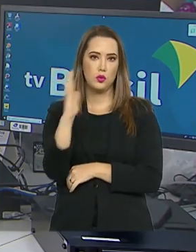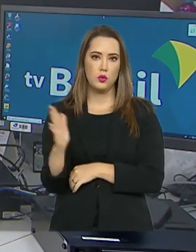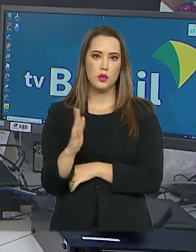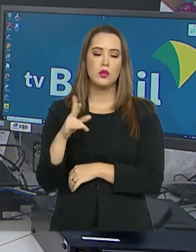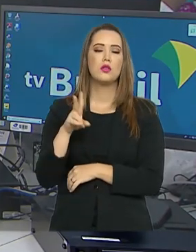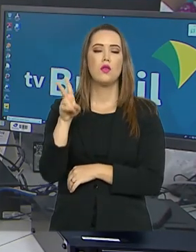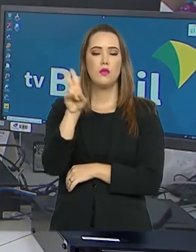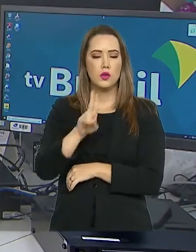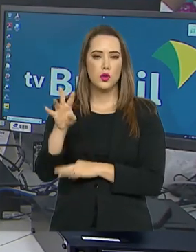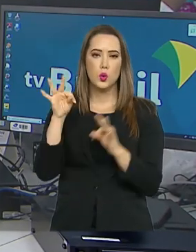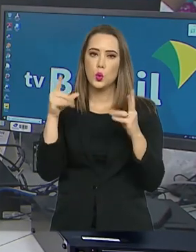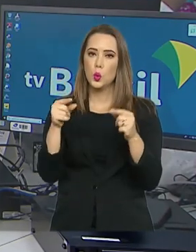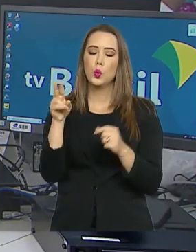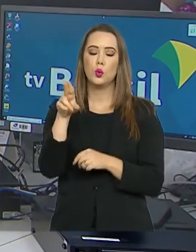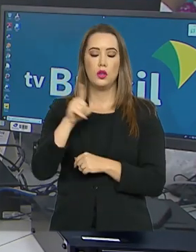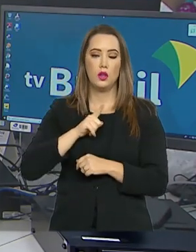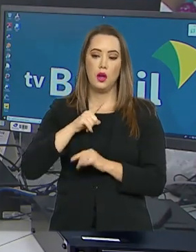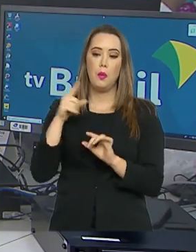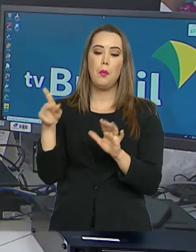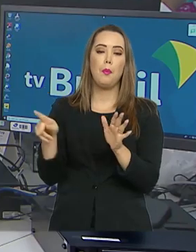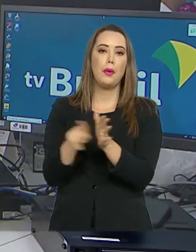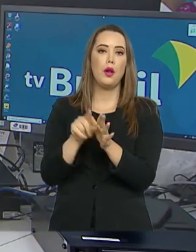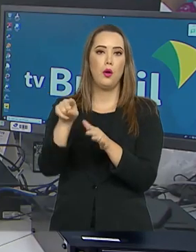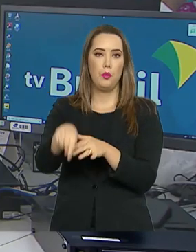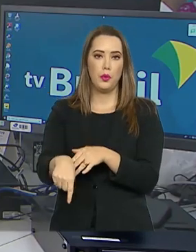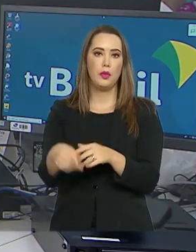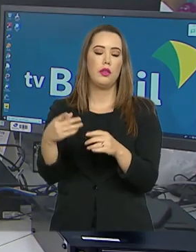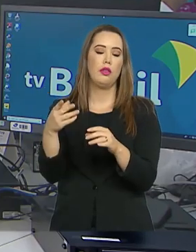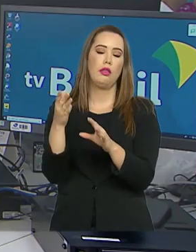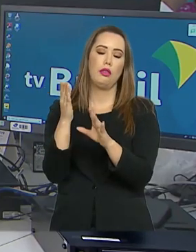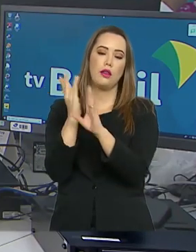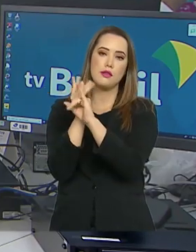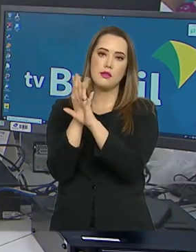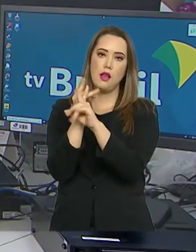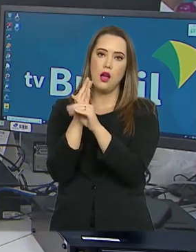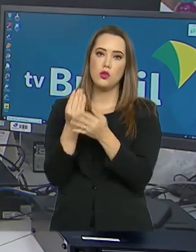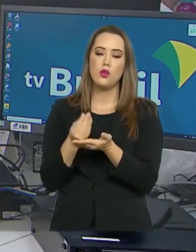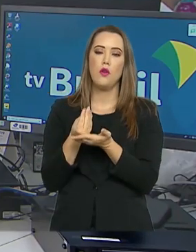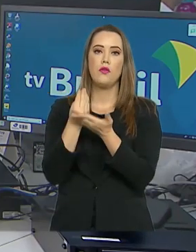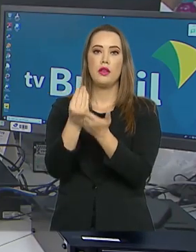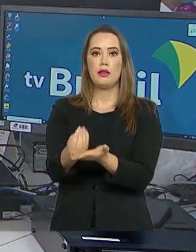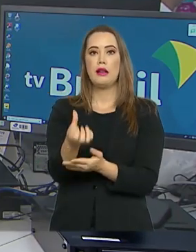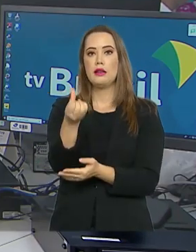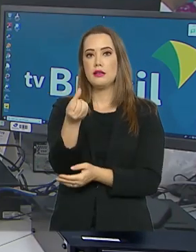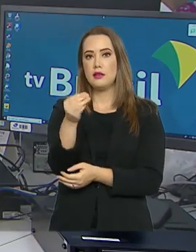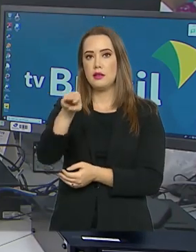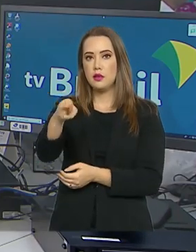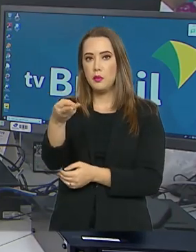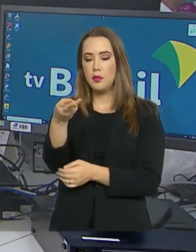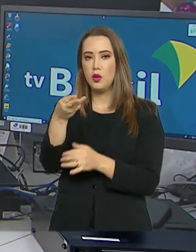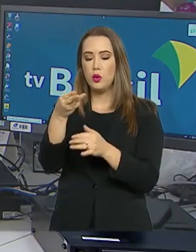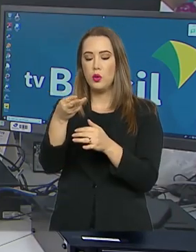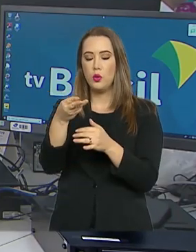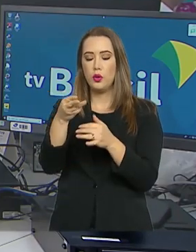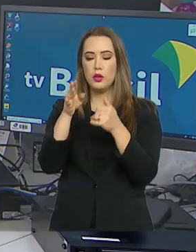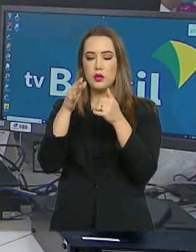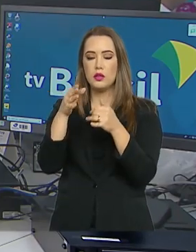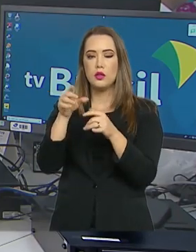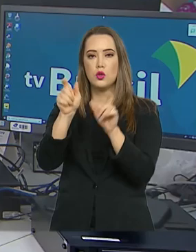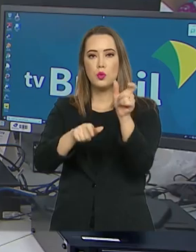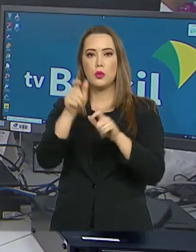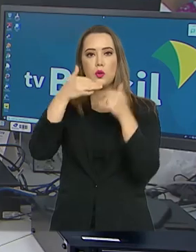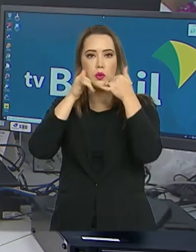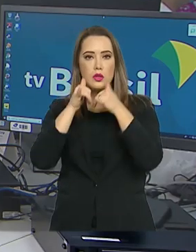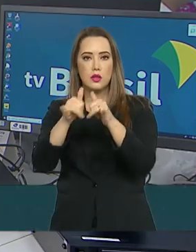toda a potência instalada belo monte vai levar energia limpa a cerca de 60 milhões de pessoas em todo o país o